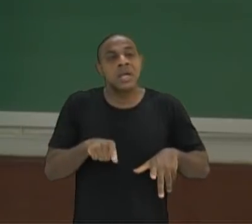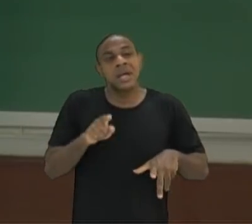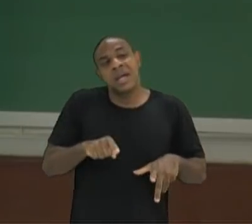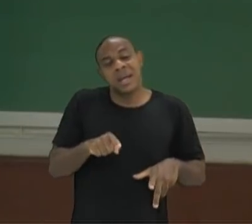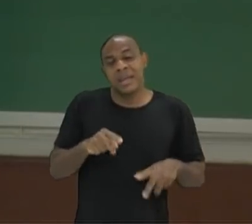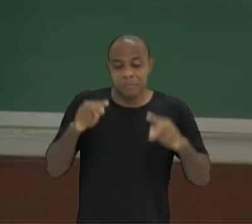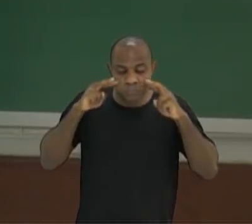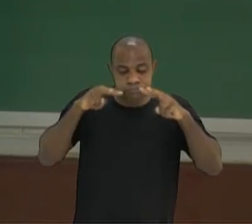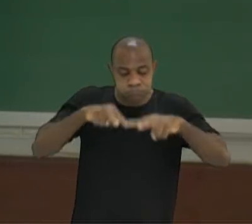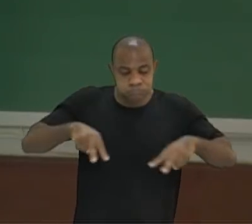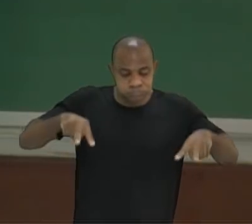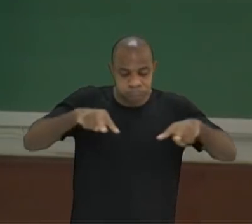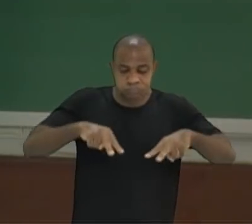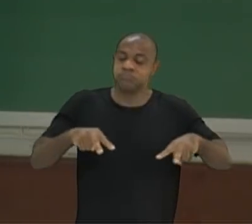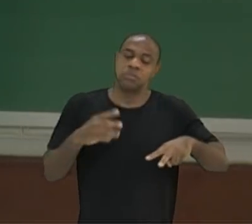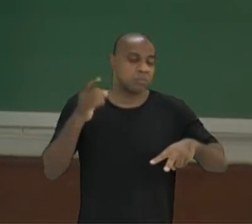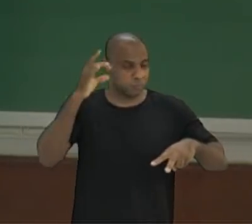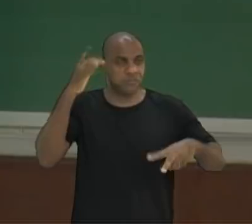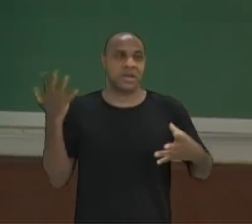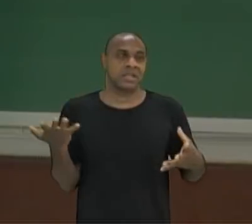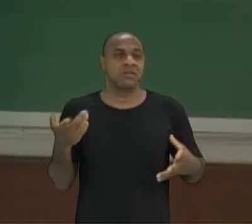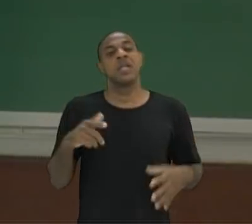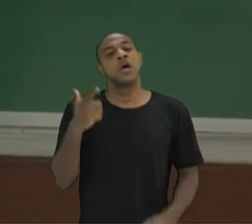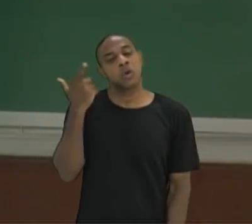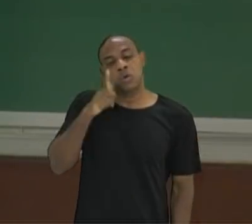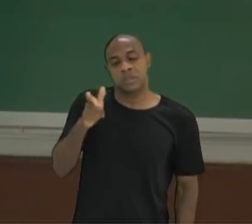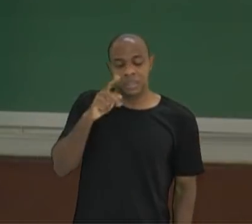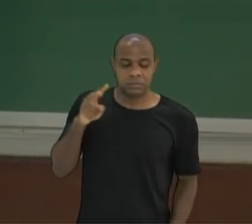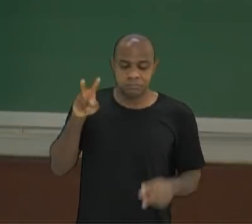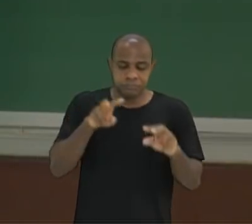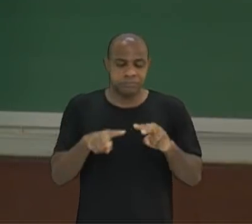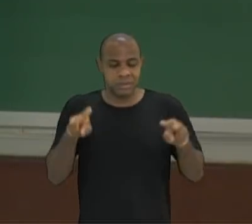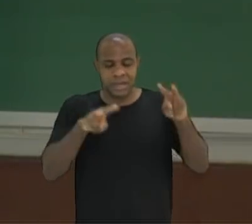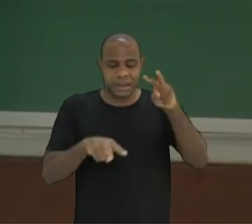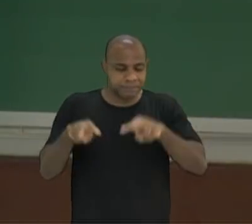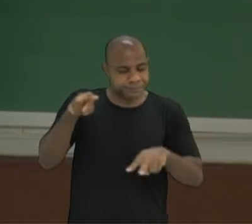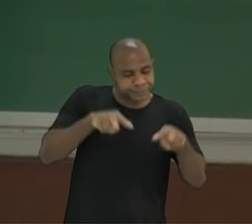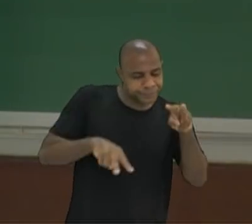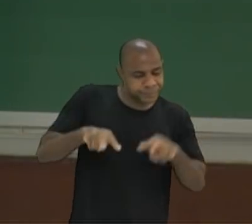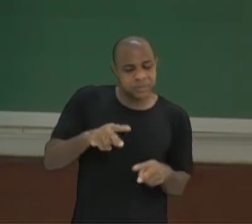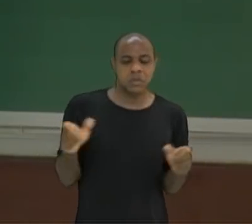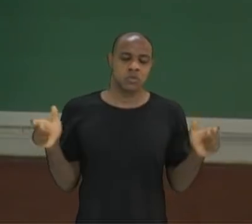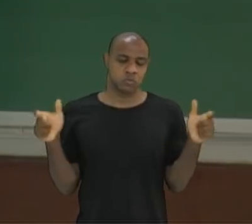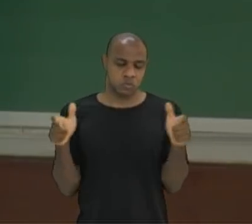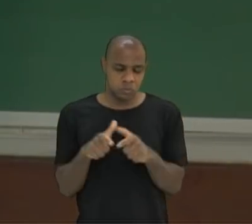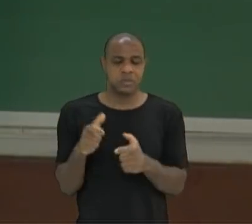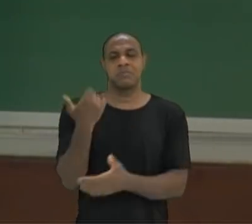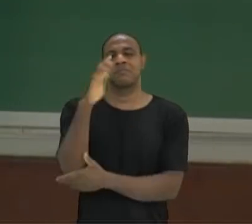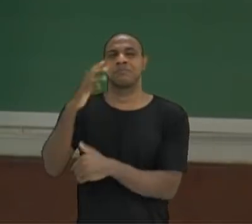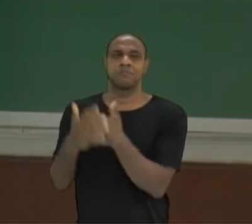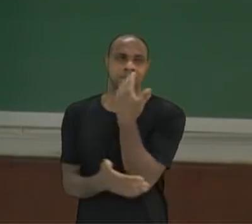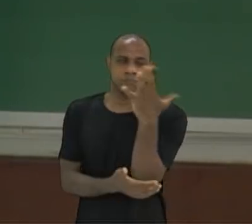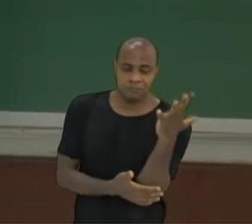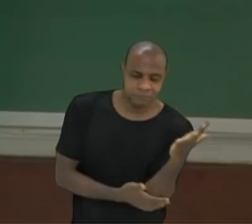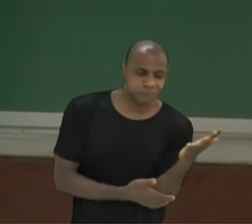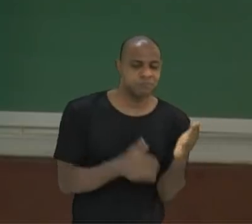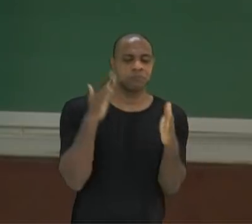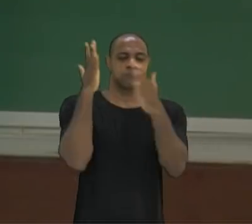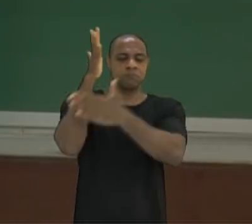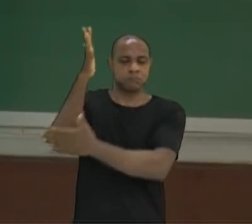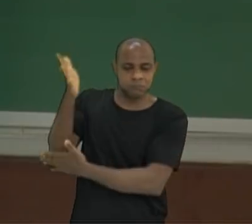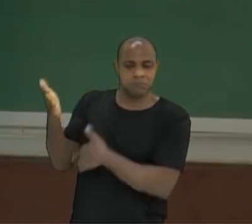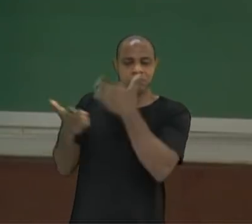de visualizar também. Então eu consigo fazer análise, por exemplo, da diminuição da floresta por meio do